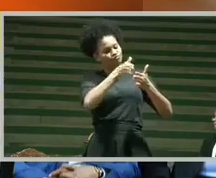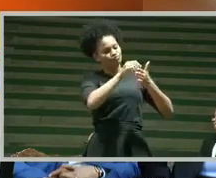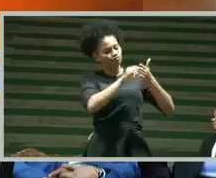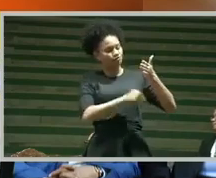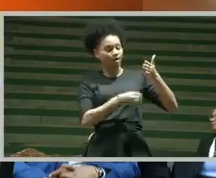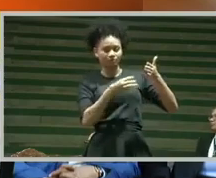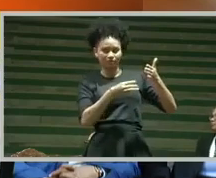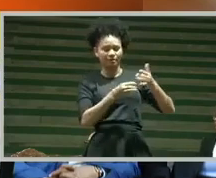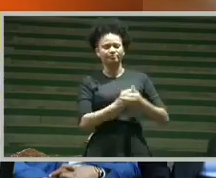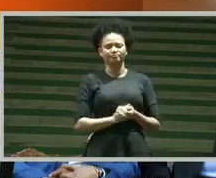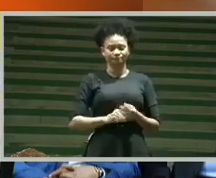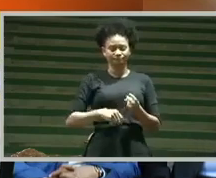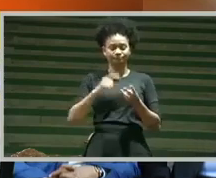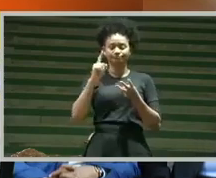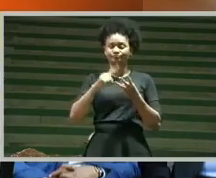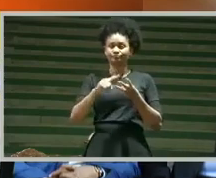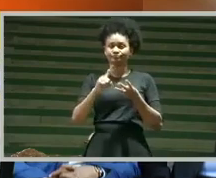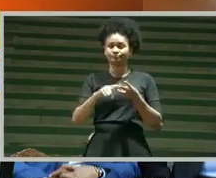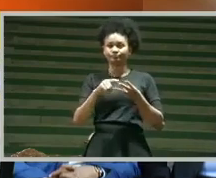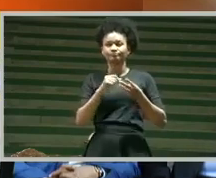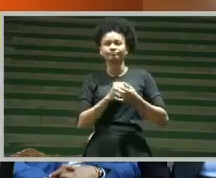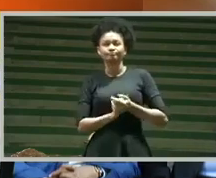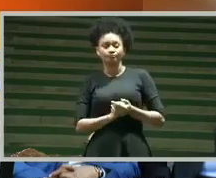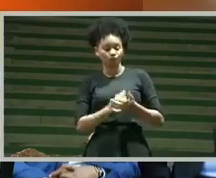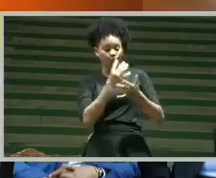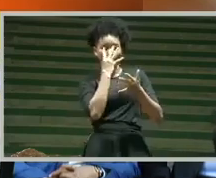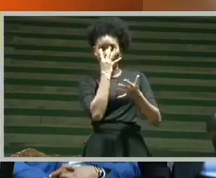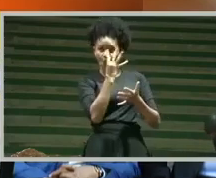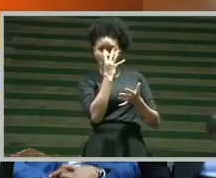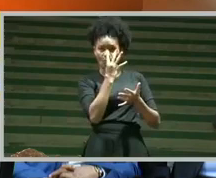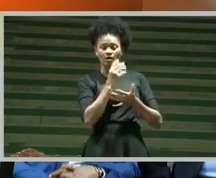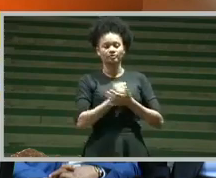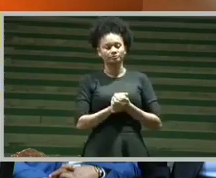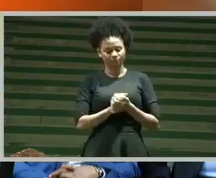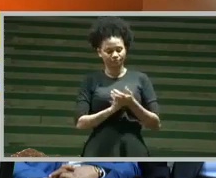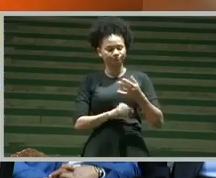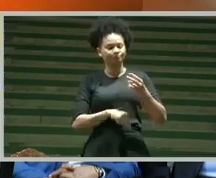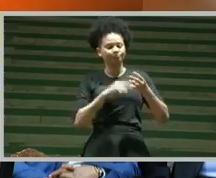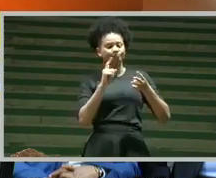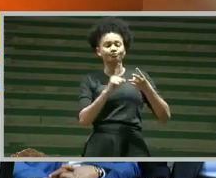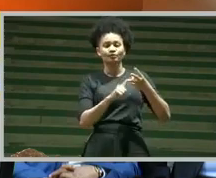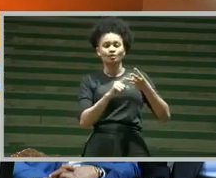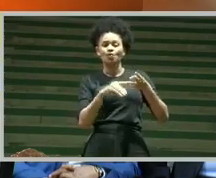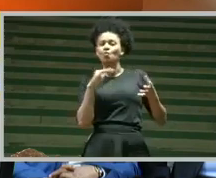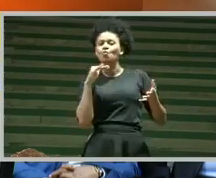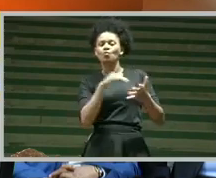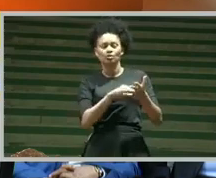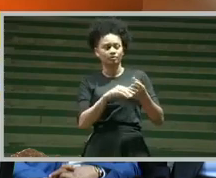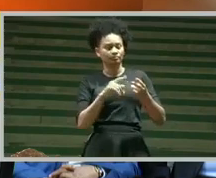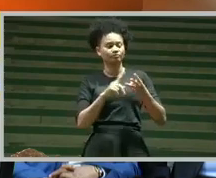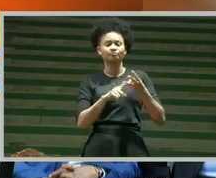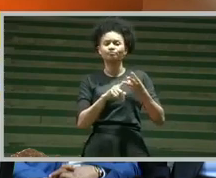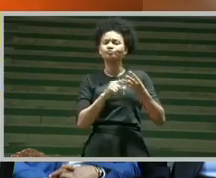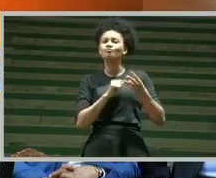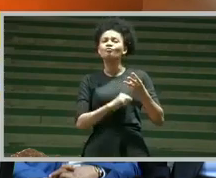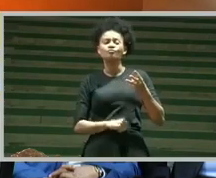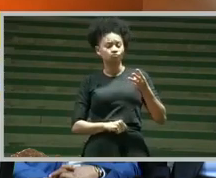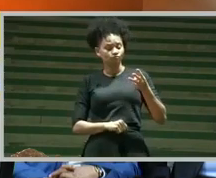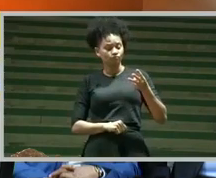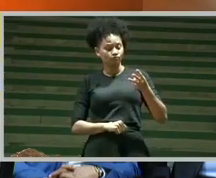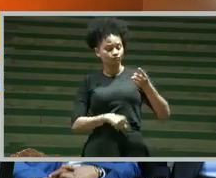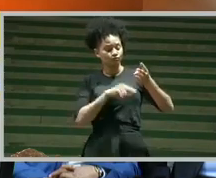a segunda no verso de número 4, e a terceira e última nos